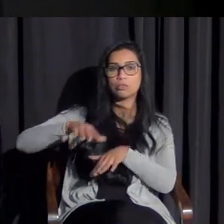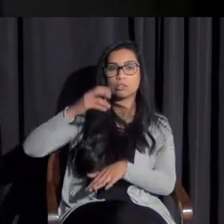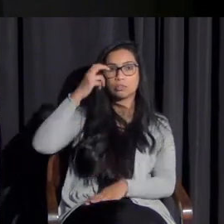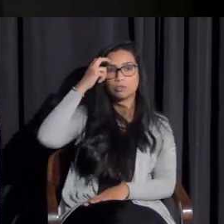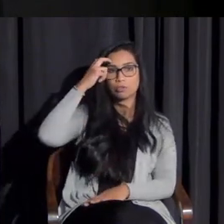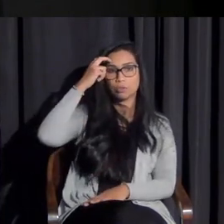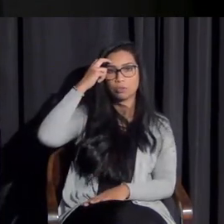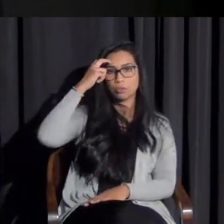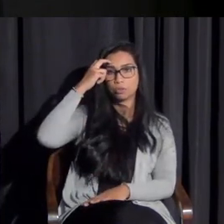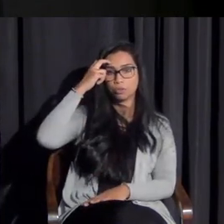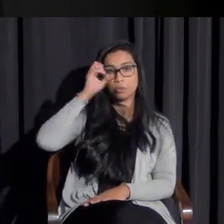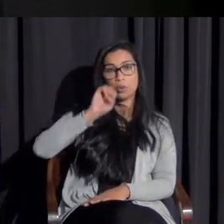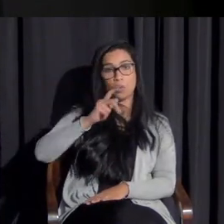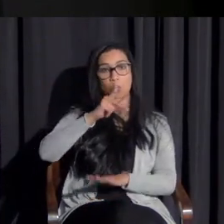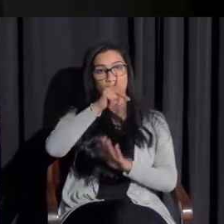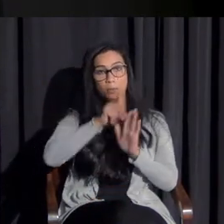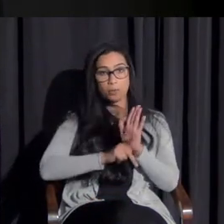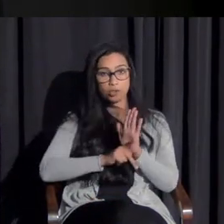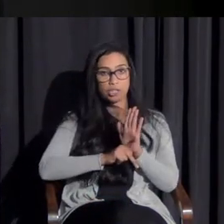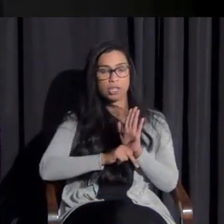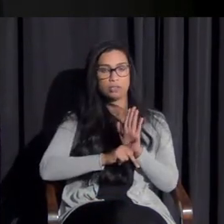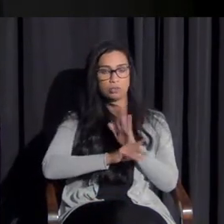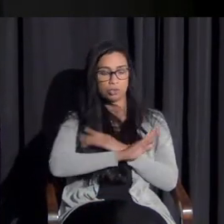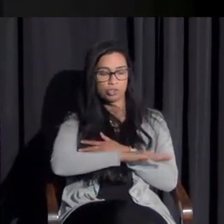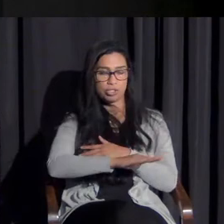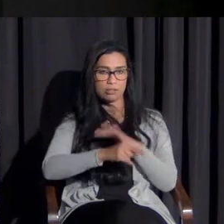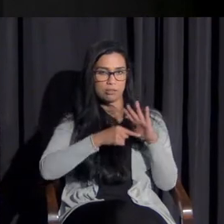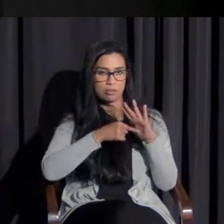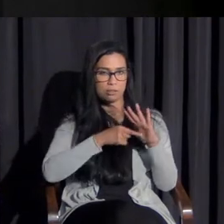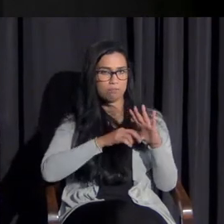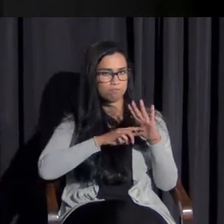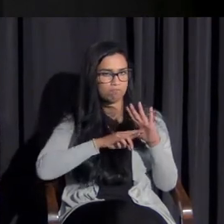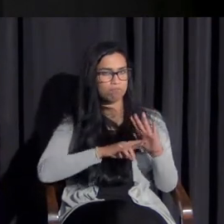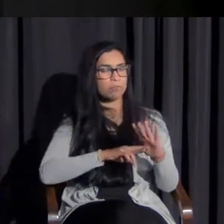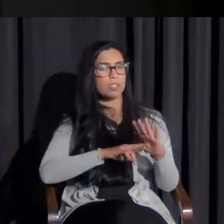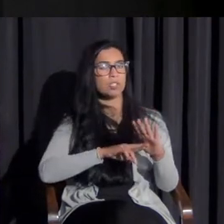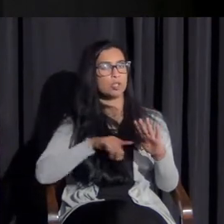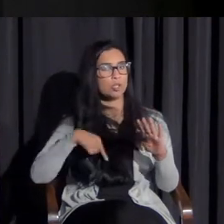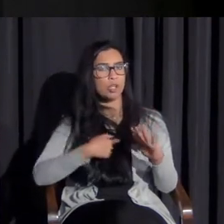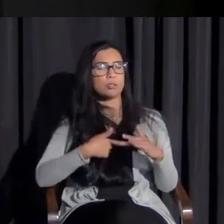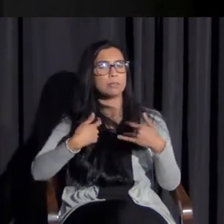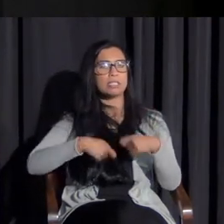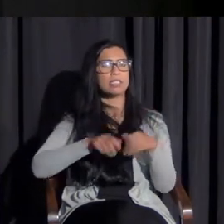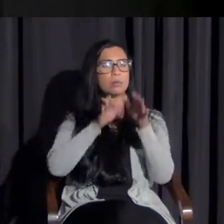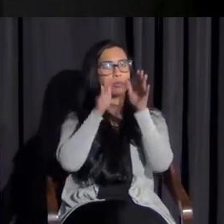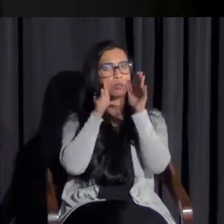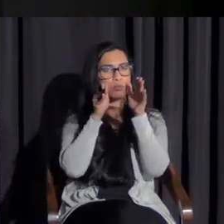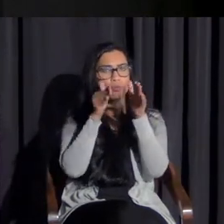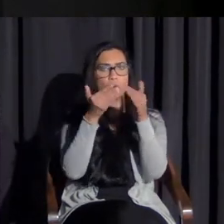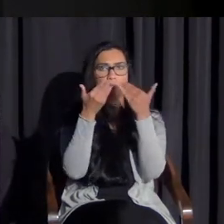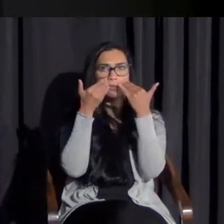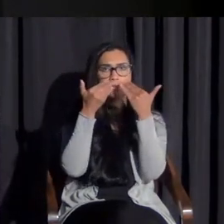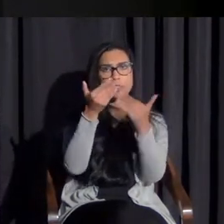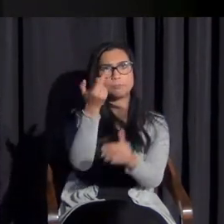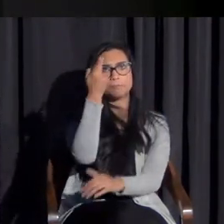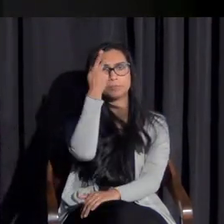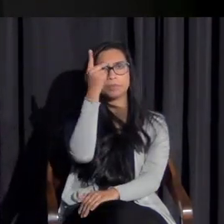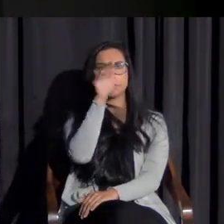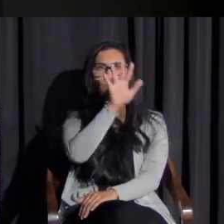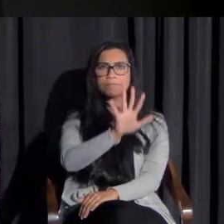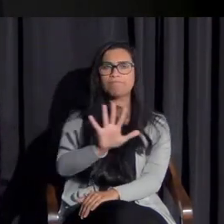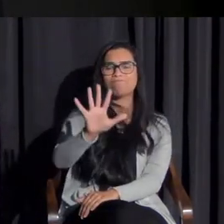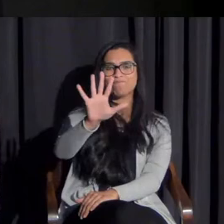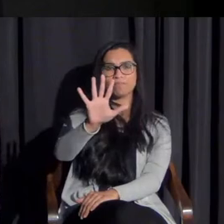dos demais programas de infância aqui representado, da gente poder, de fato, olhar para essa cidade com profundidade e entender